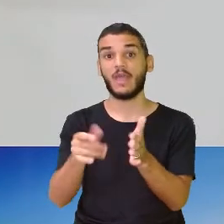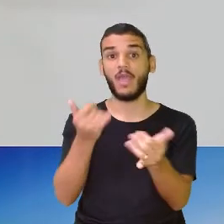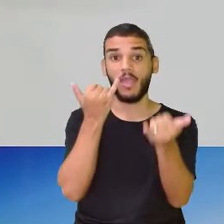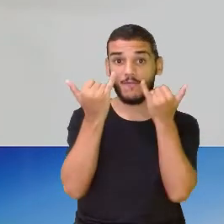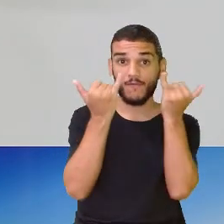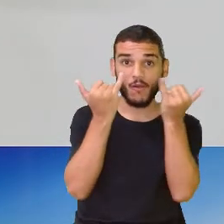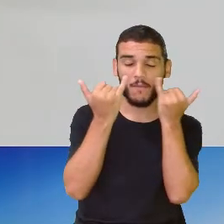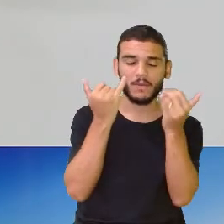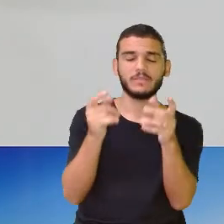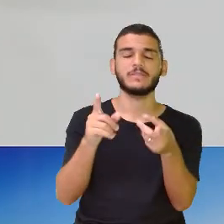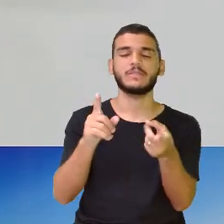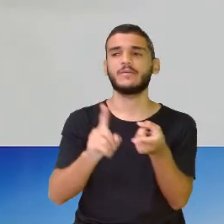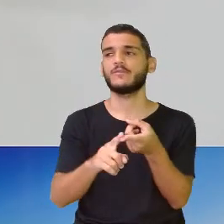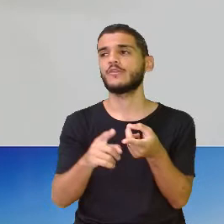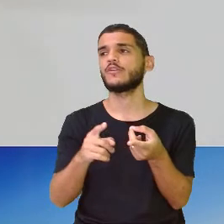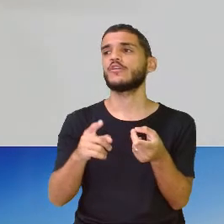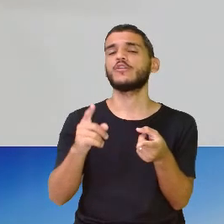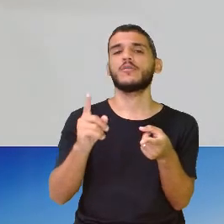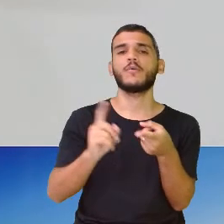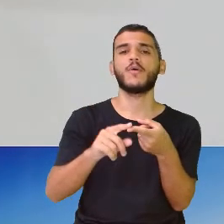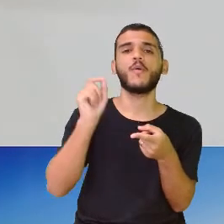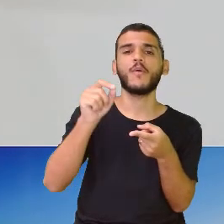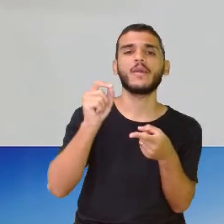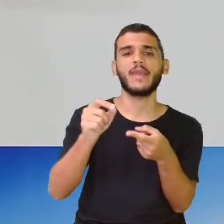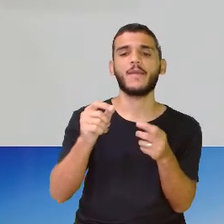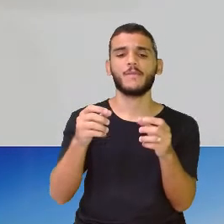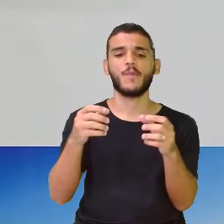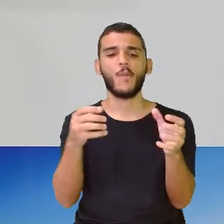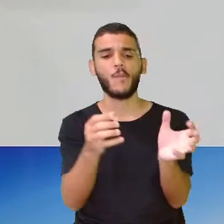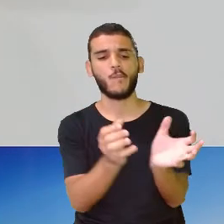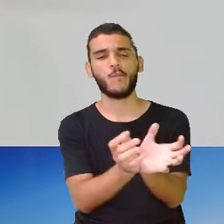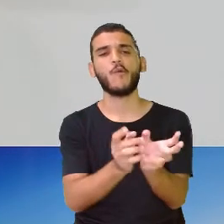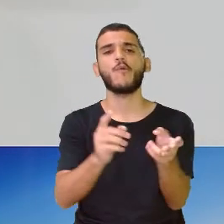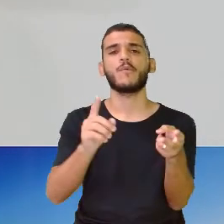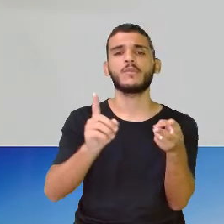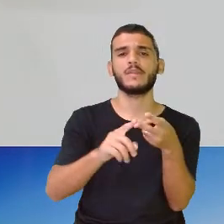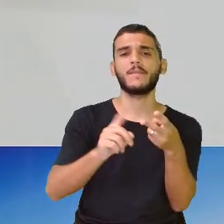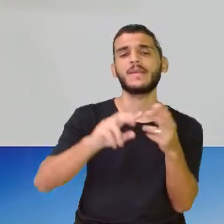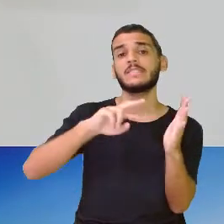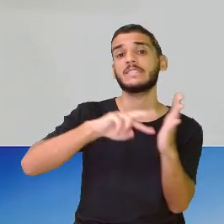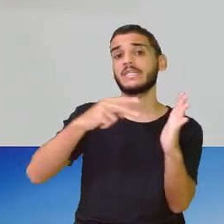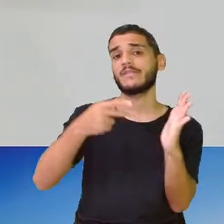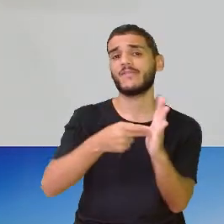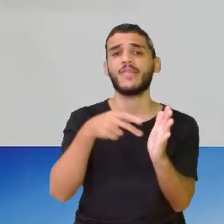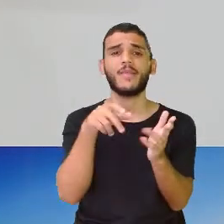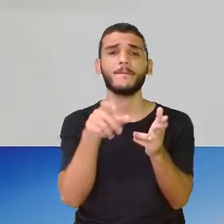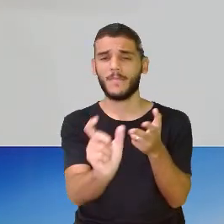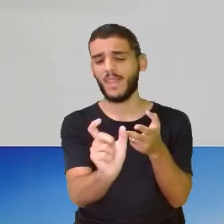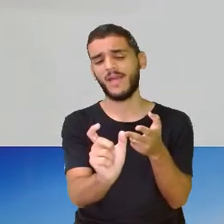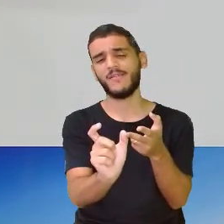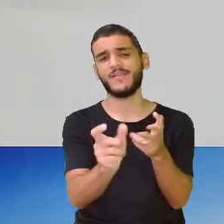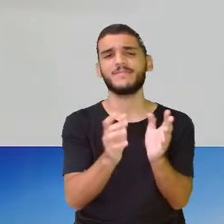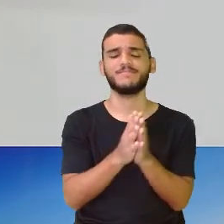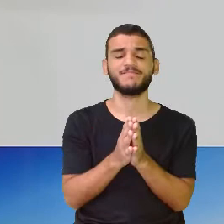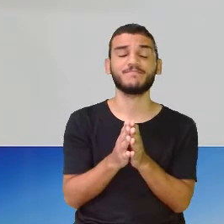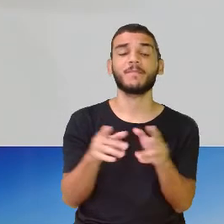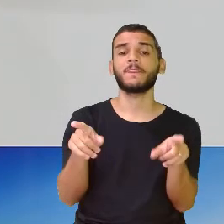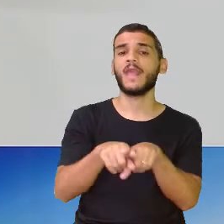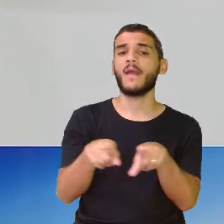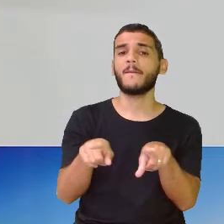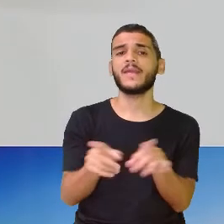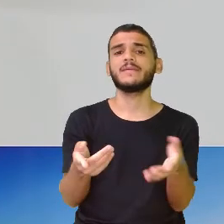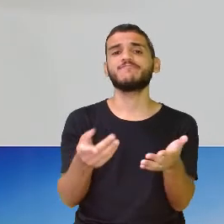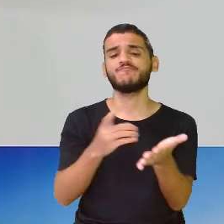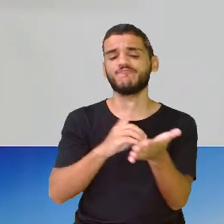sobre a classe, sobre a etimologia das palavras. E é lá do dicionário que a gente vai pesquisar quando temos também